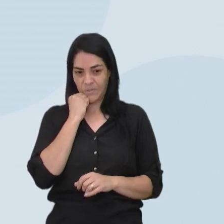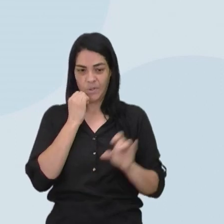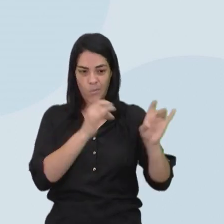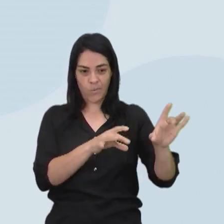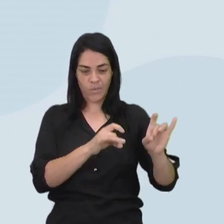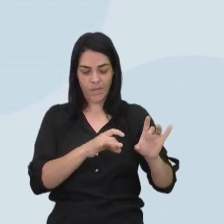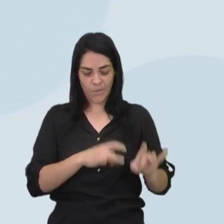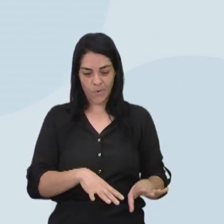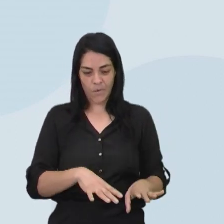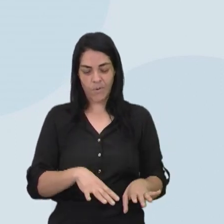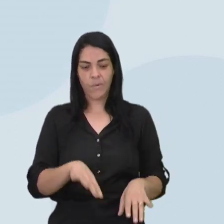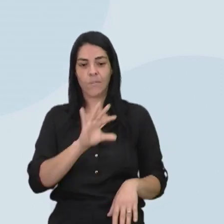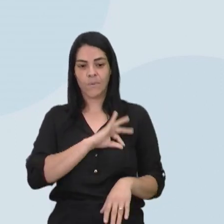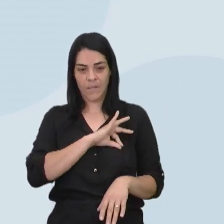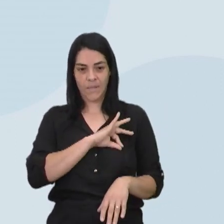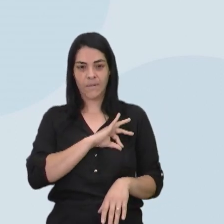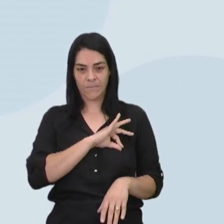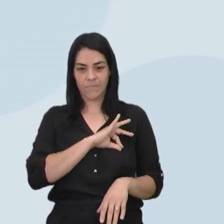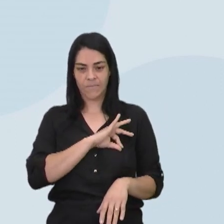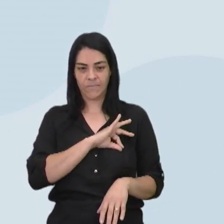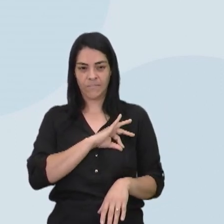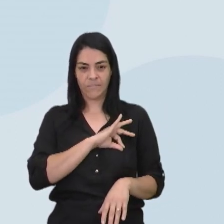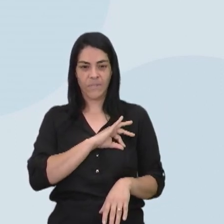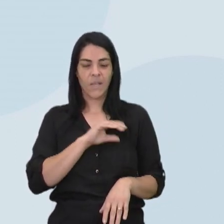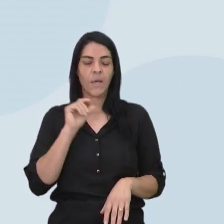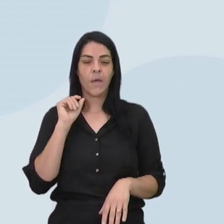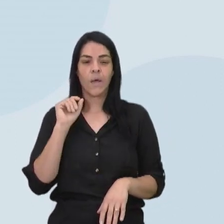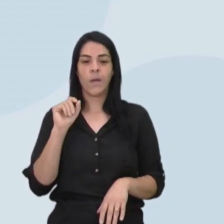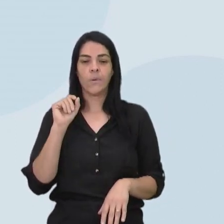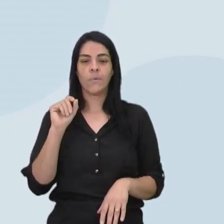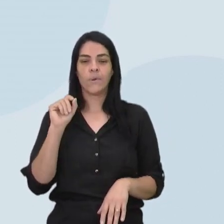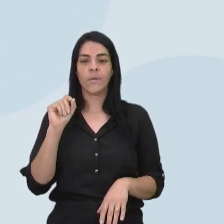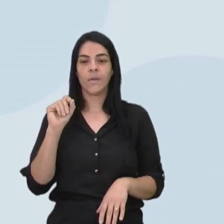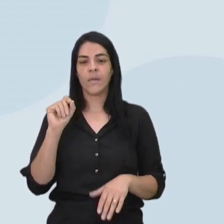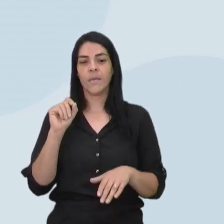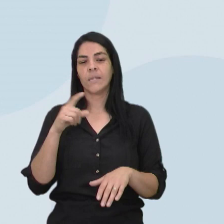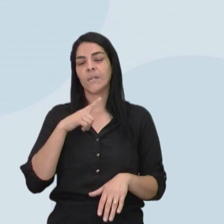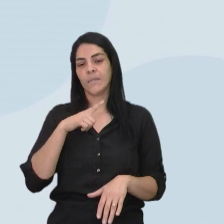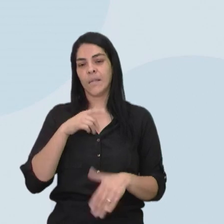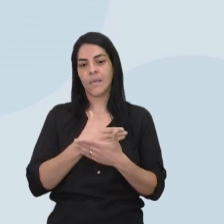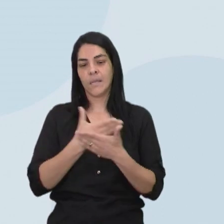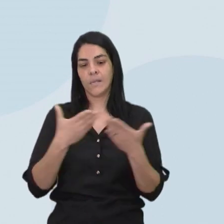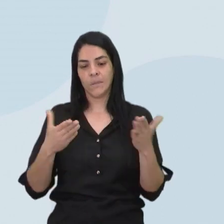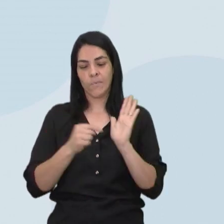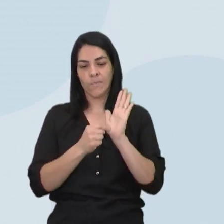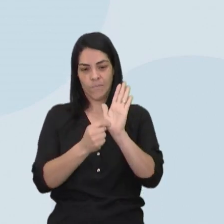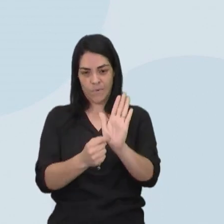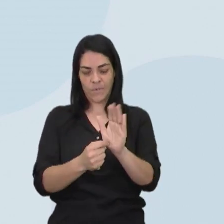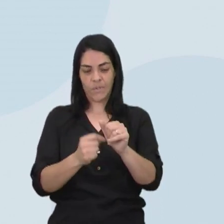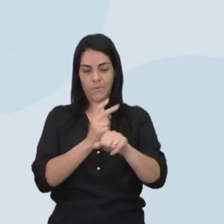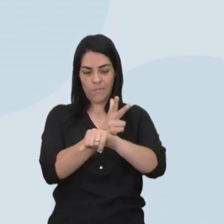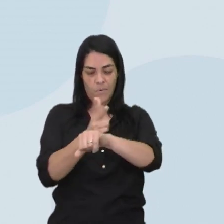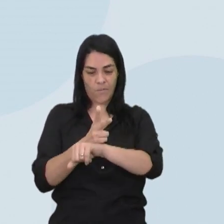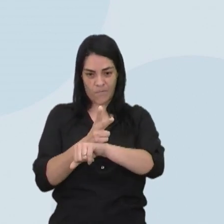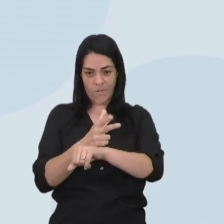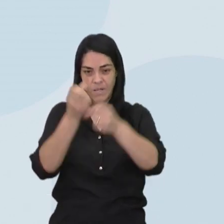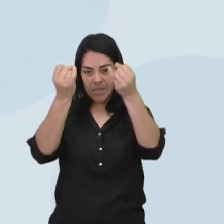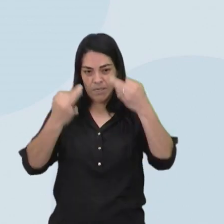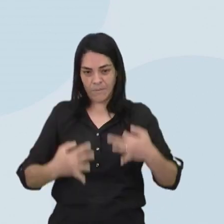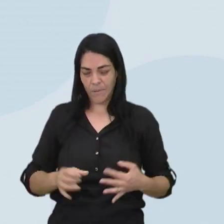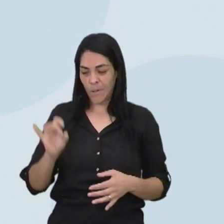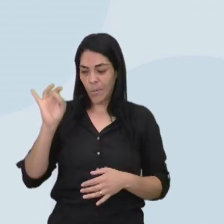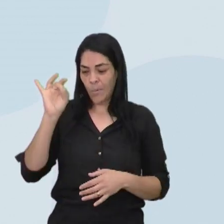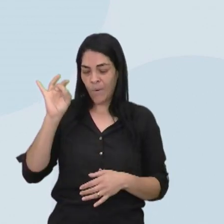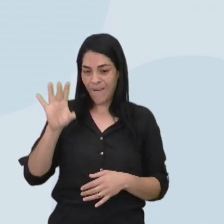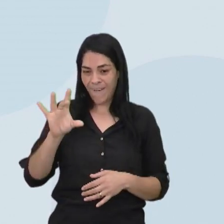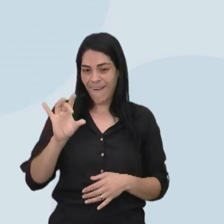o técnico e o militar. E aí eu trouxe para vocês uns videozinhos falando de como era cada mergulho, tá certo?